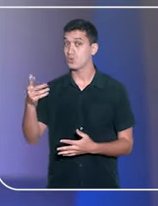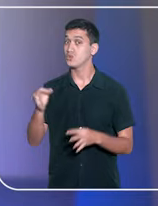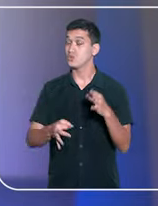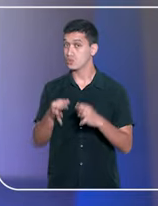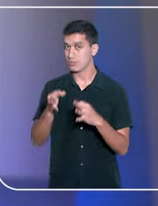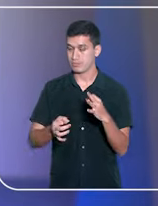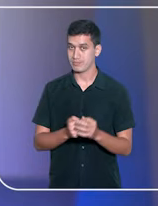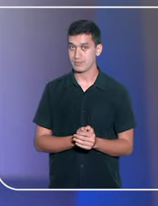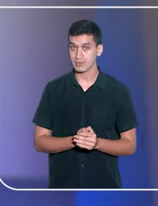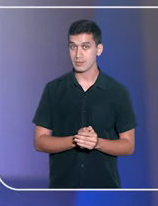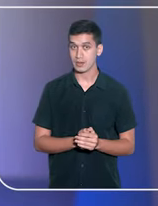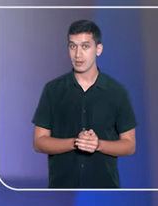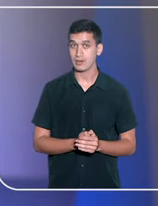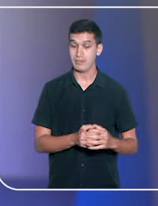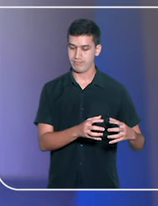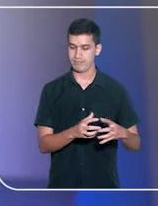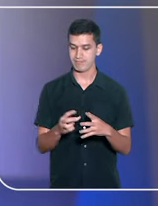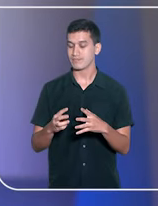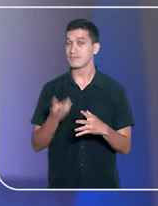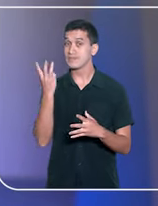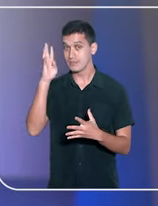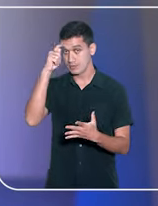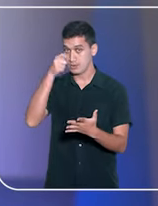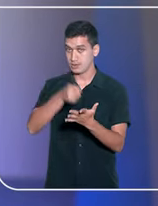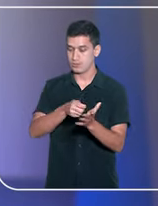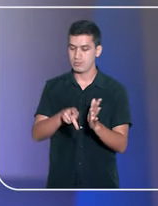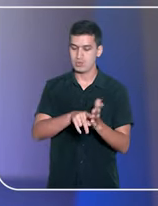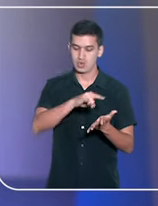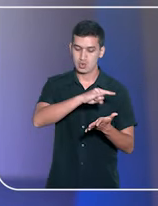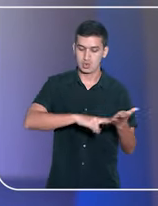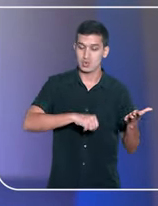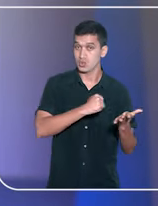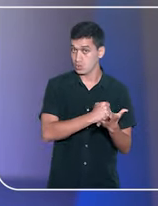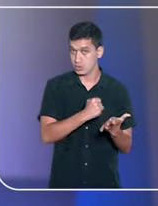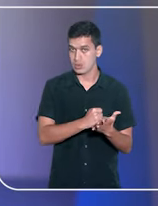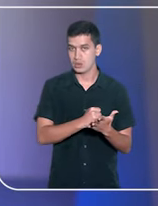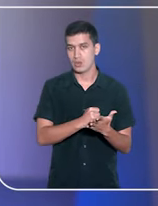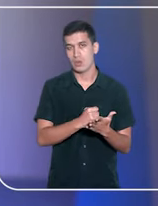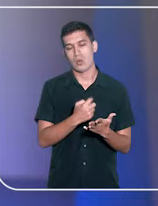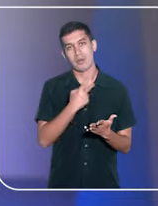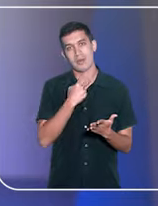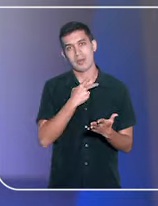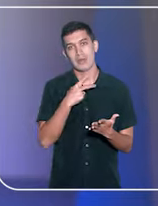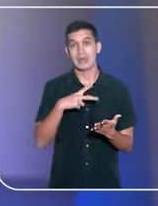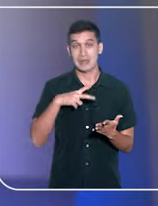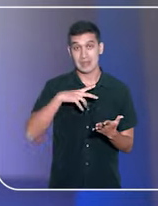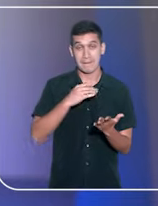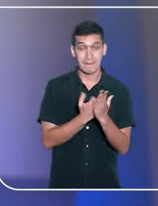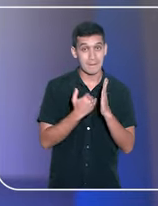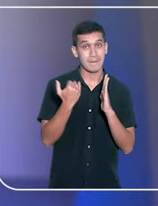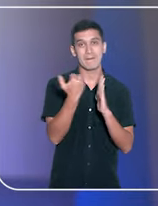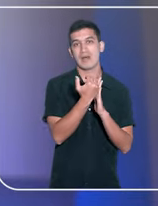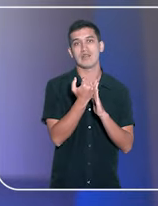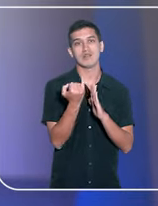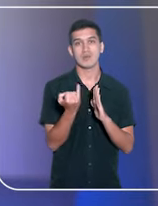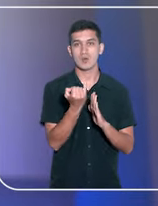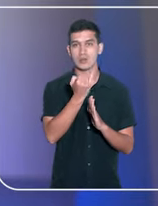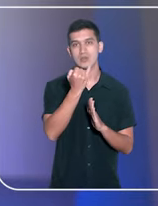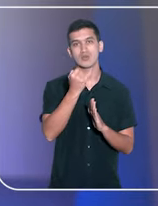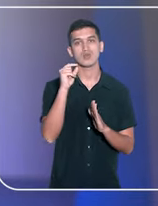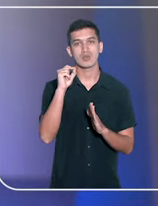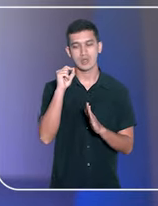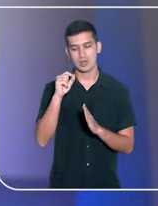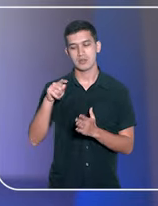julgamento a terceira turma decidiu que contrato inar não pode ter eficácia maior do que